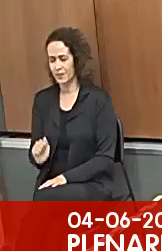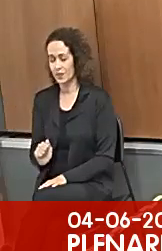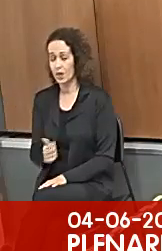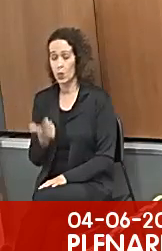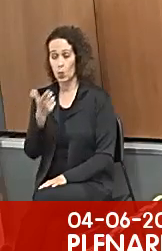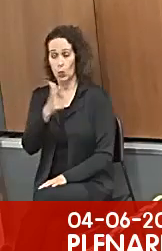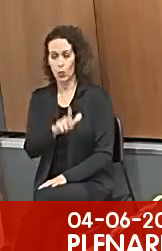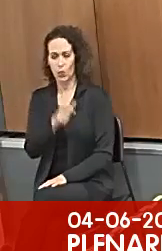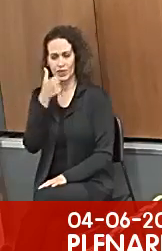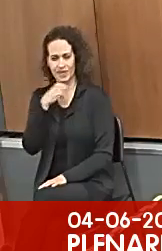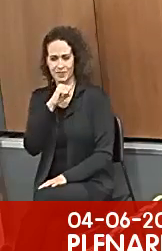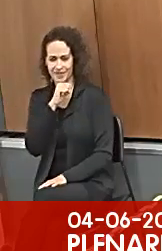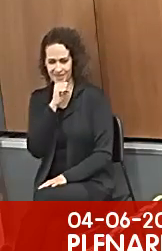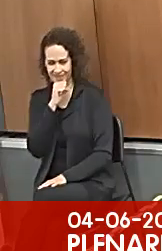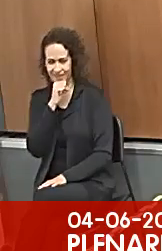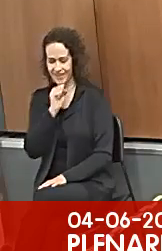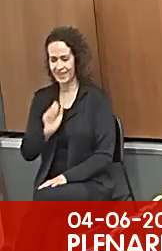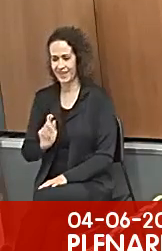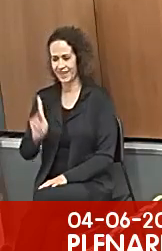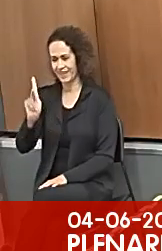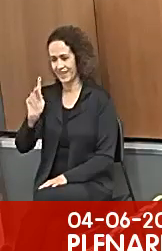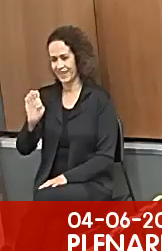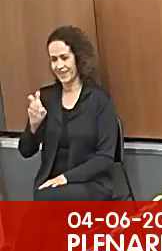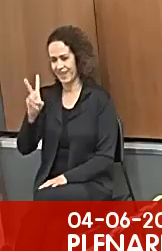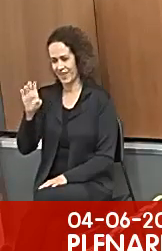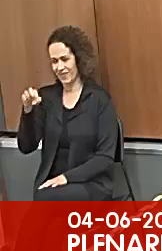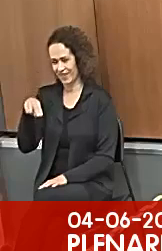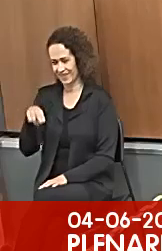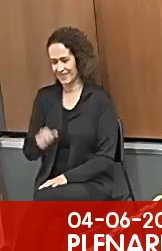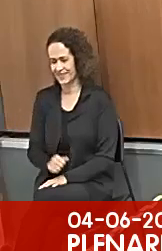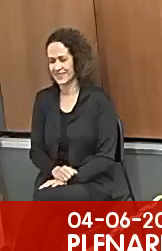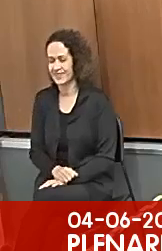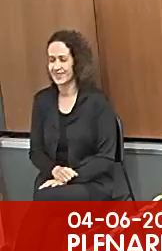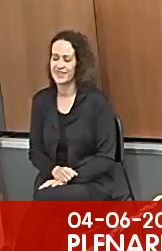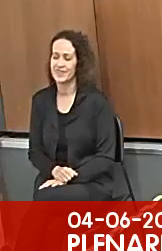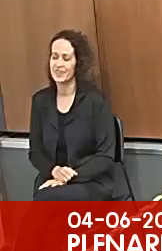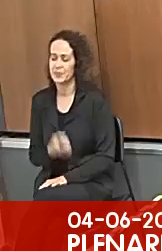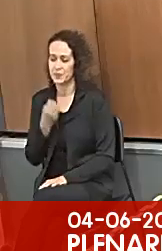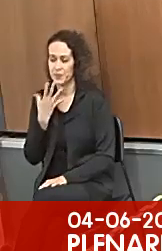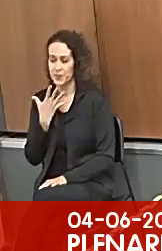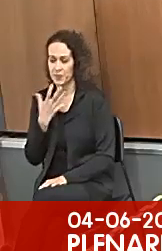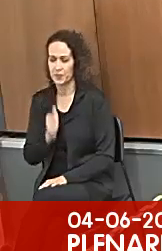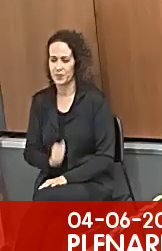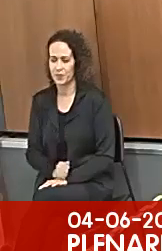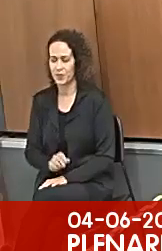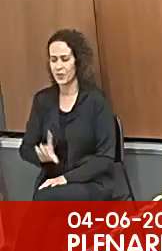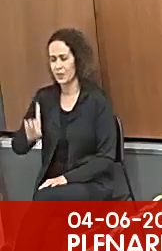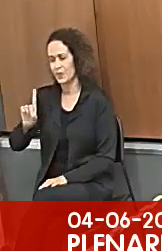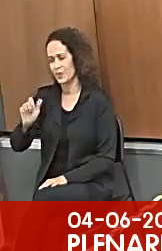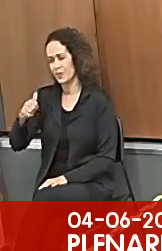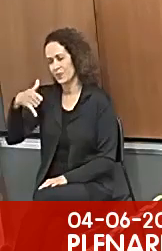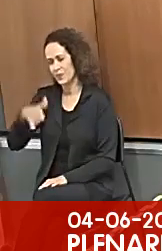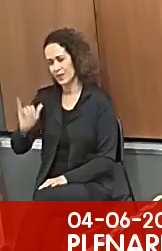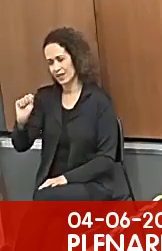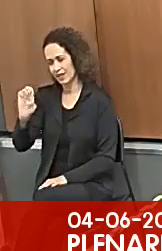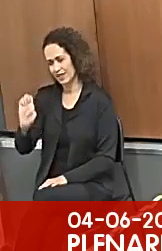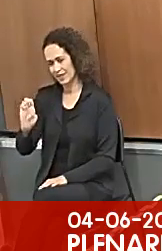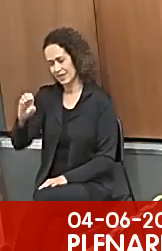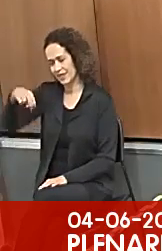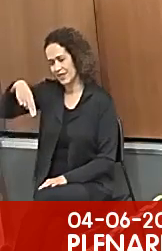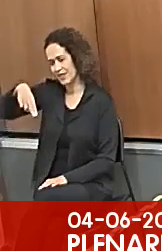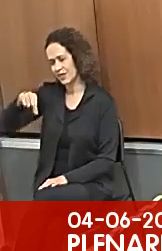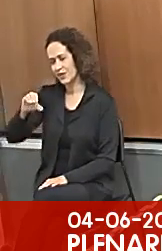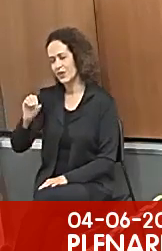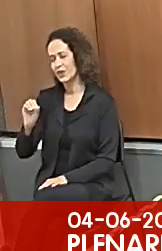do Kevin é outra, né? É você. Tá. Muito bom. É a Deise Nogueira Souza? Deise Nogueira